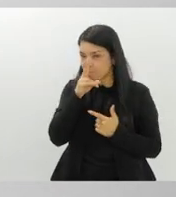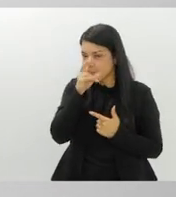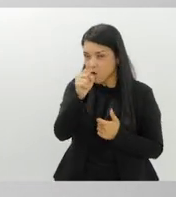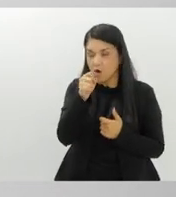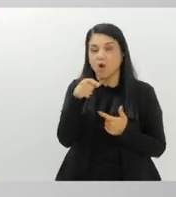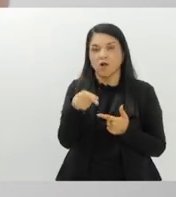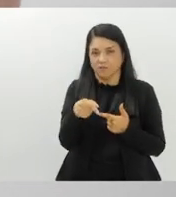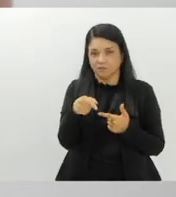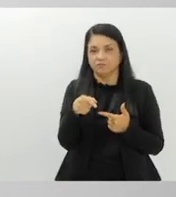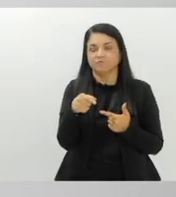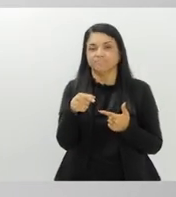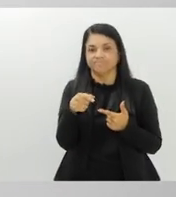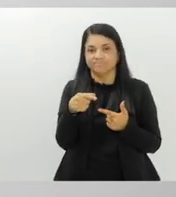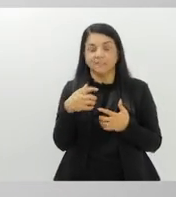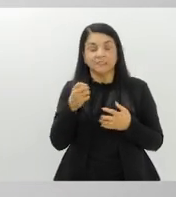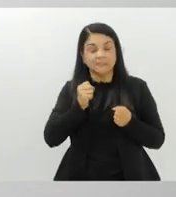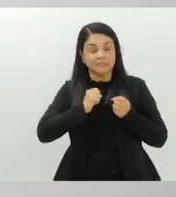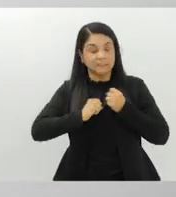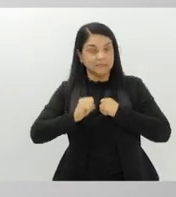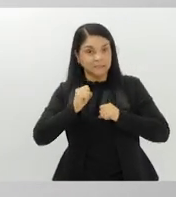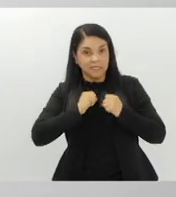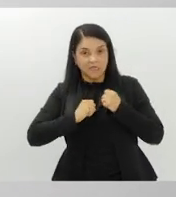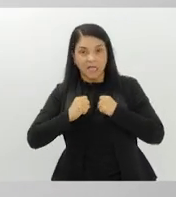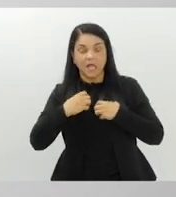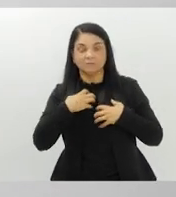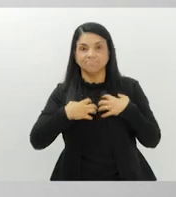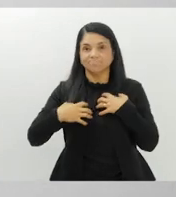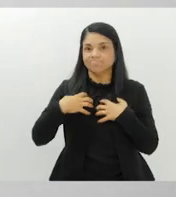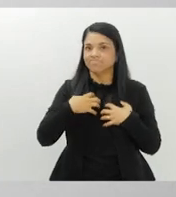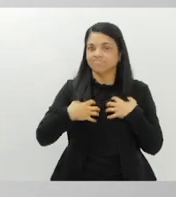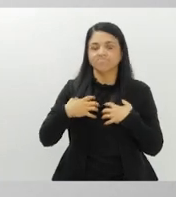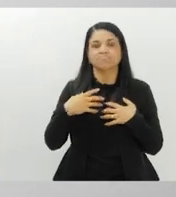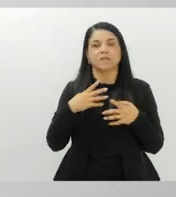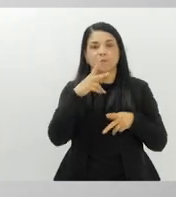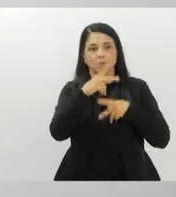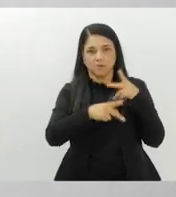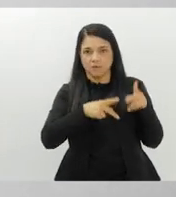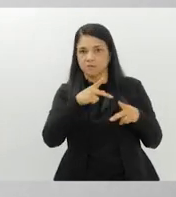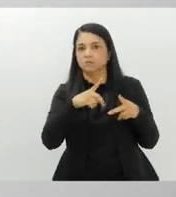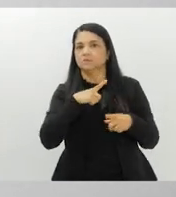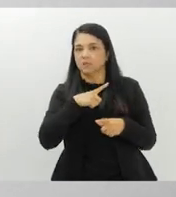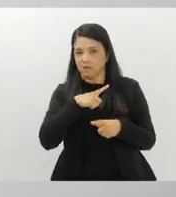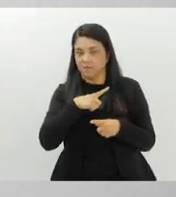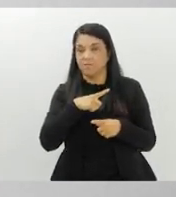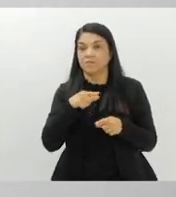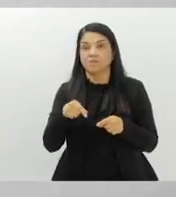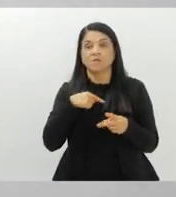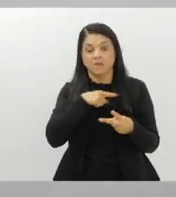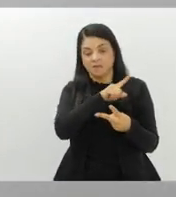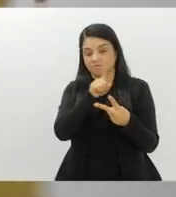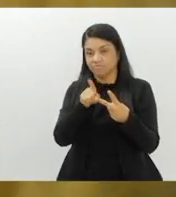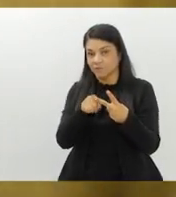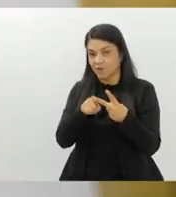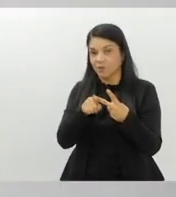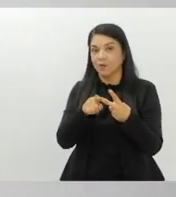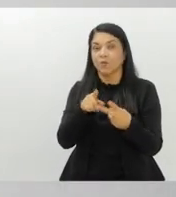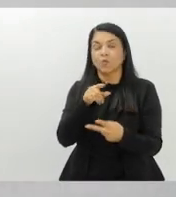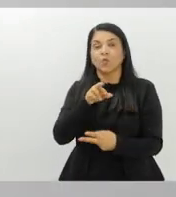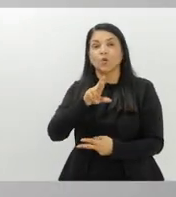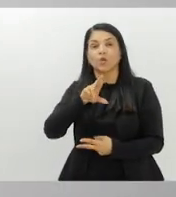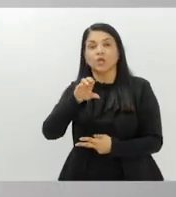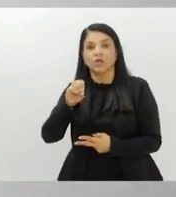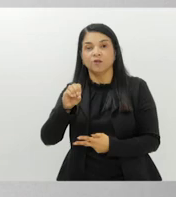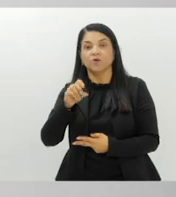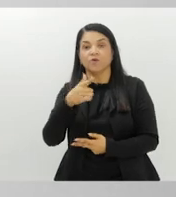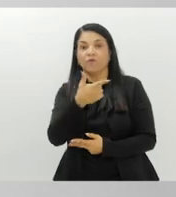que está gerando até ansiedade, né, na população. Mas, frente a isso, nós estamos com o programa Rio 2030. E o